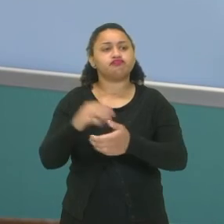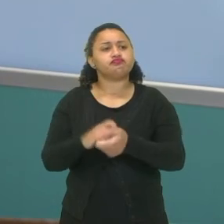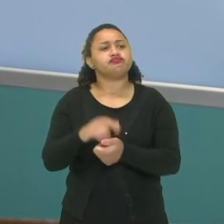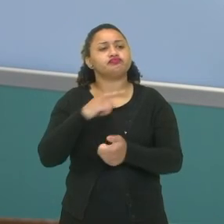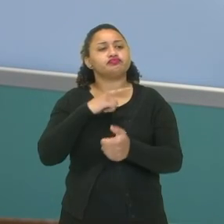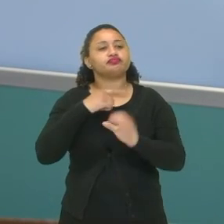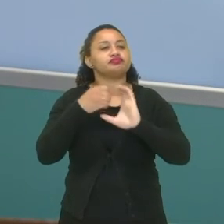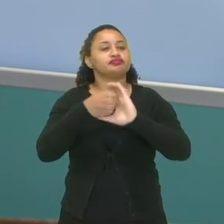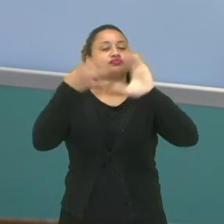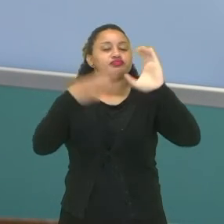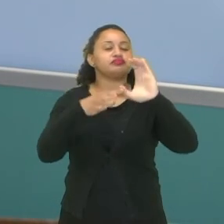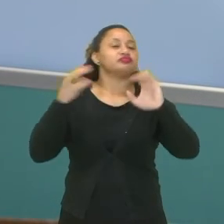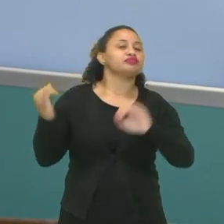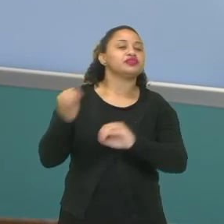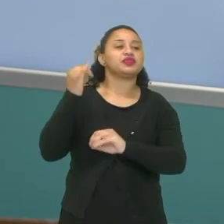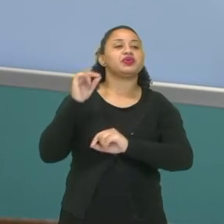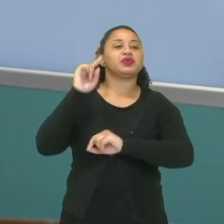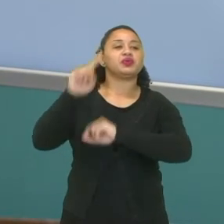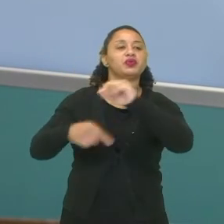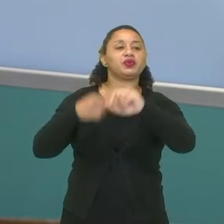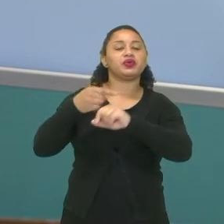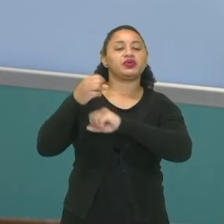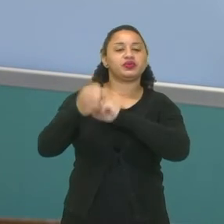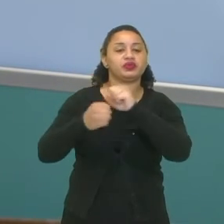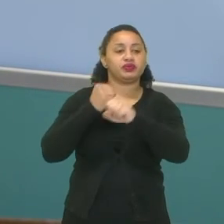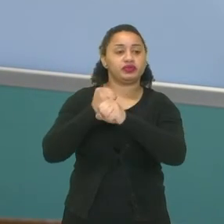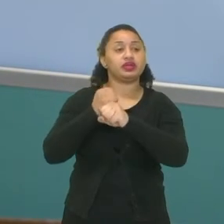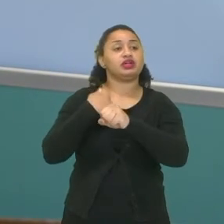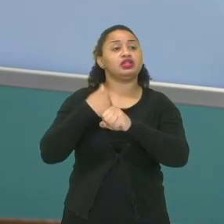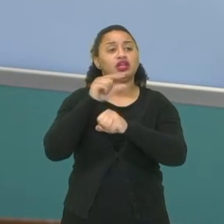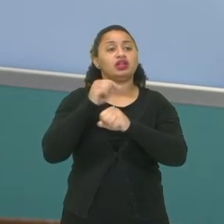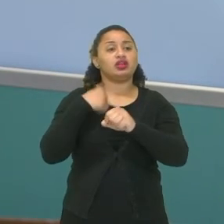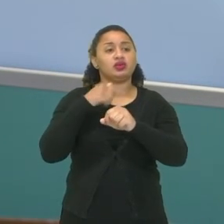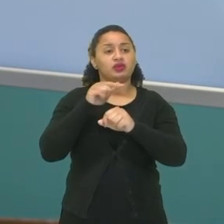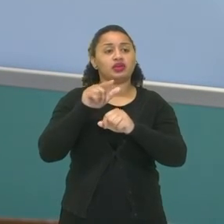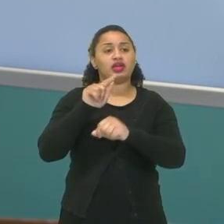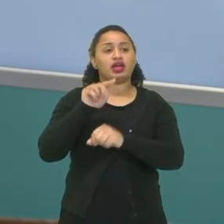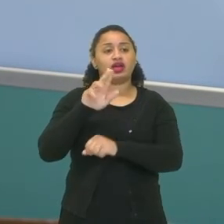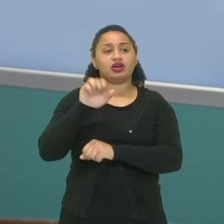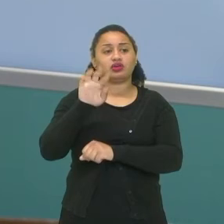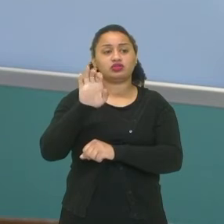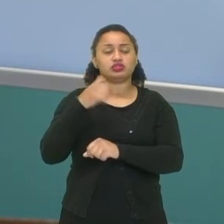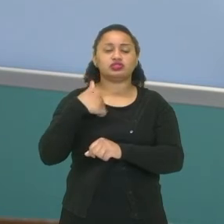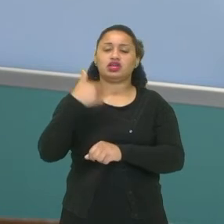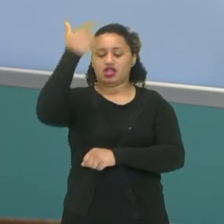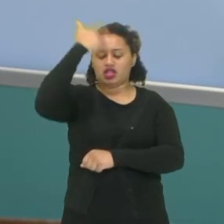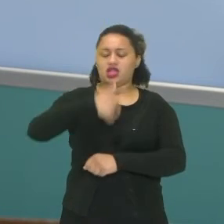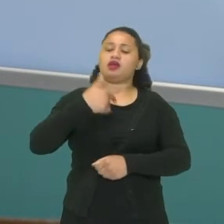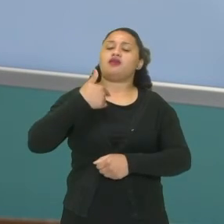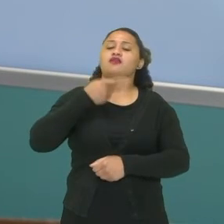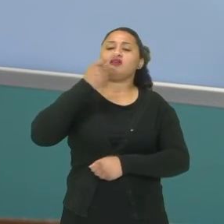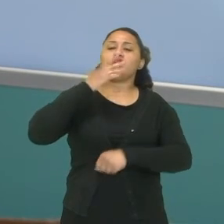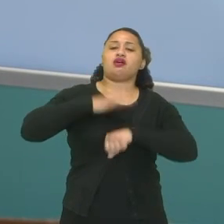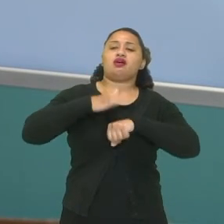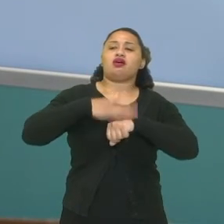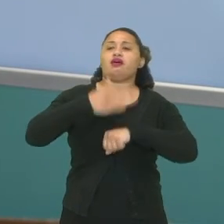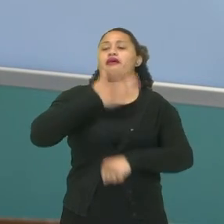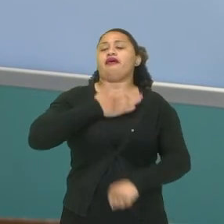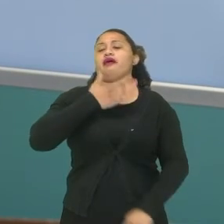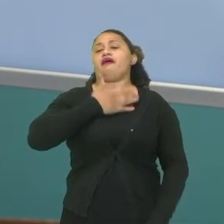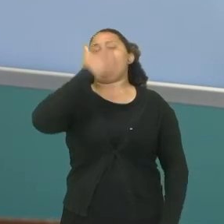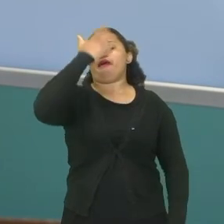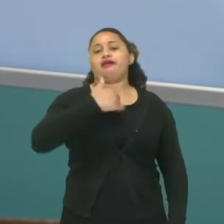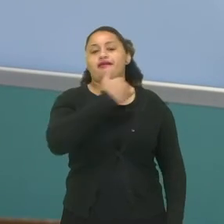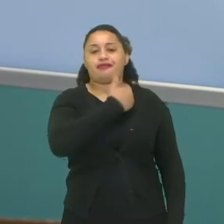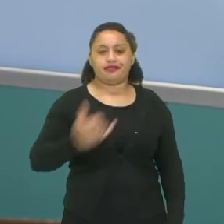característica importante, né? No ano seguinte, ele dá um golpe, o Agustín de Iturbide, ele se autoproclama imperador, né?